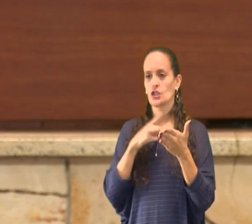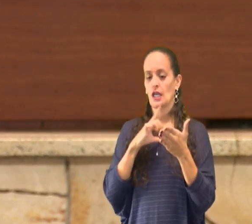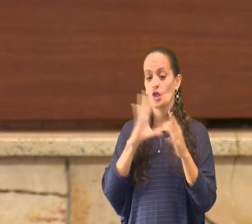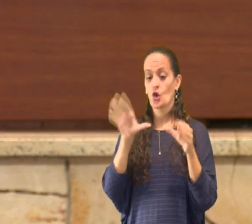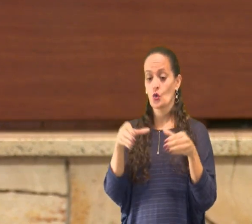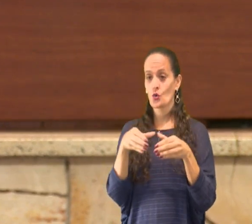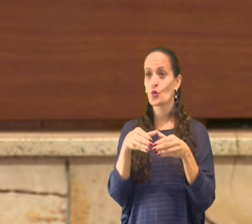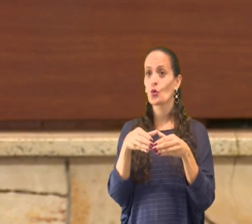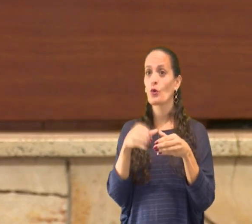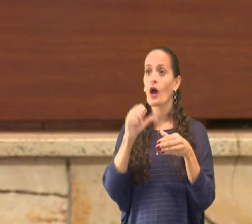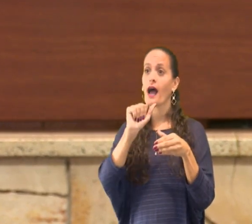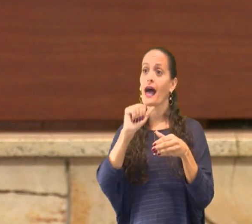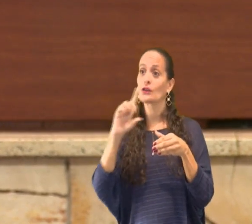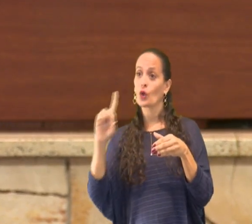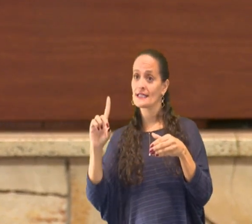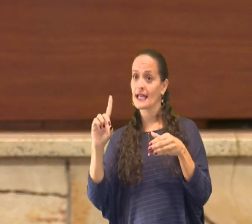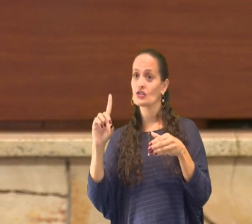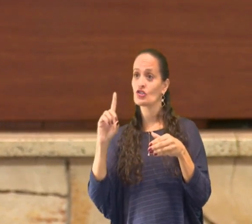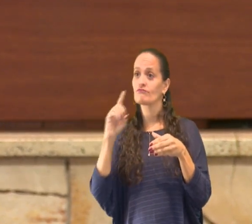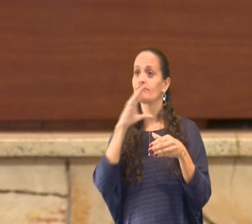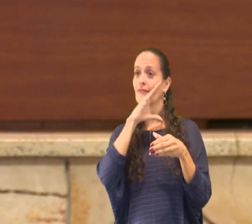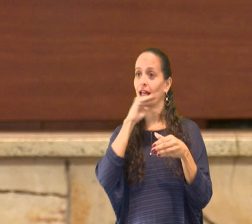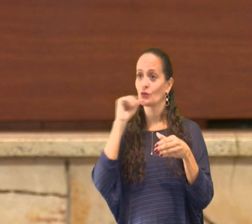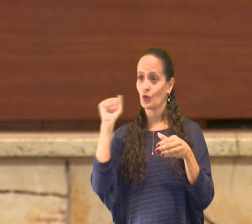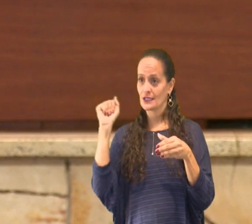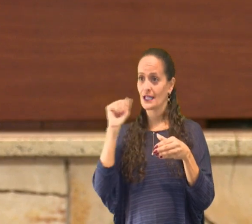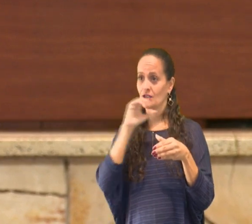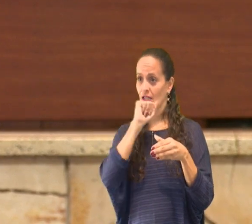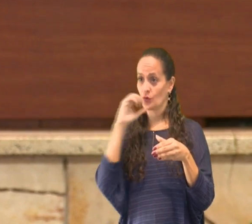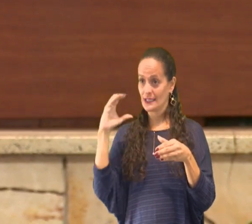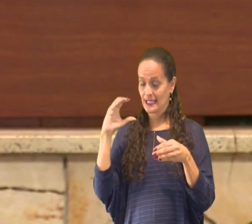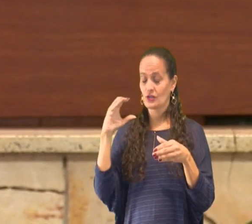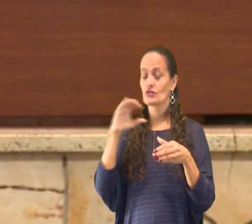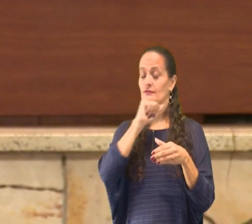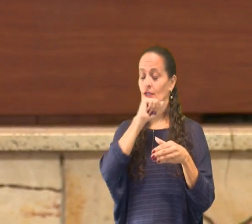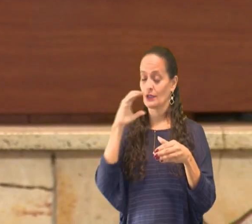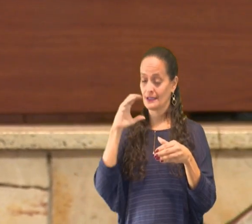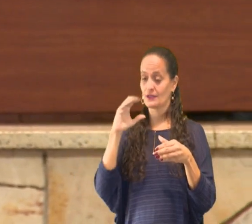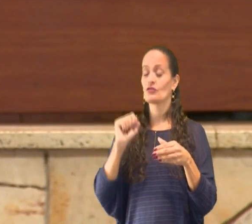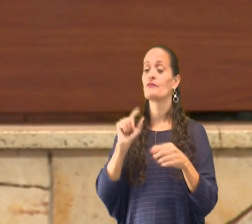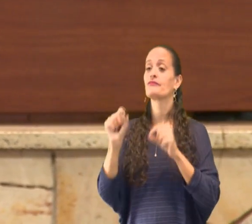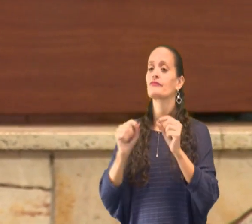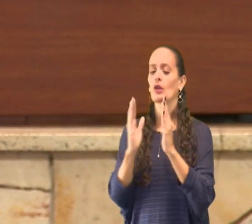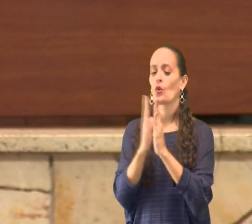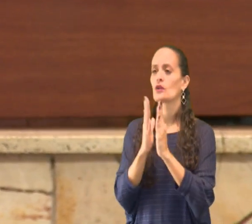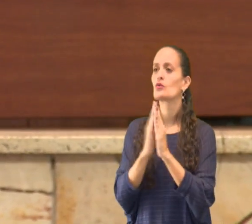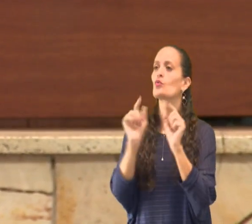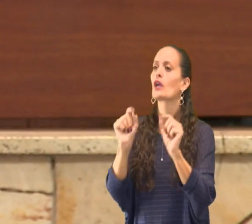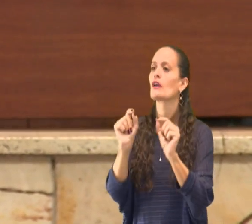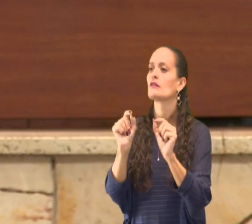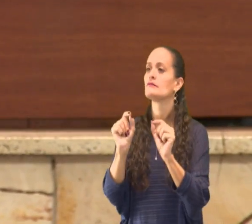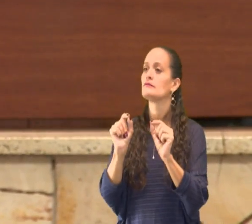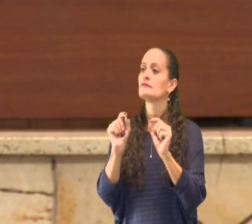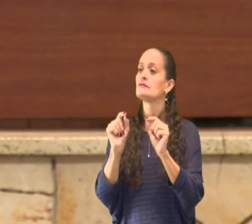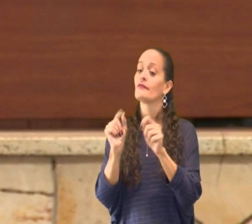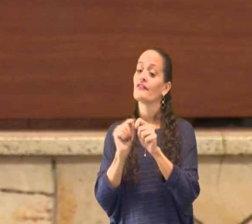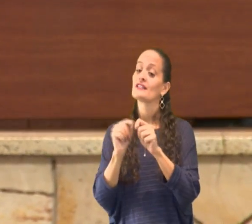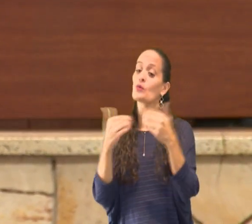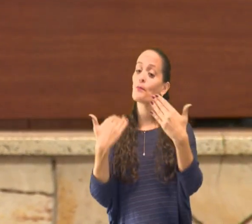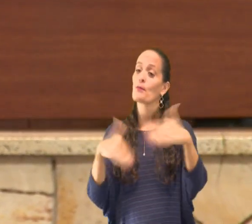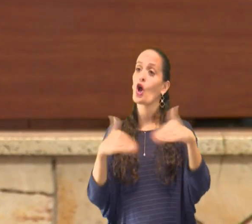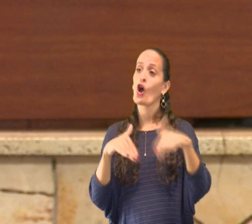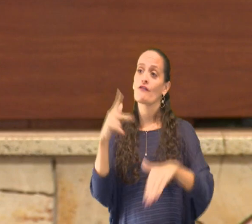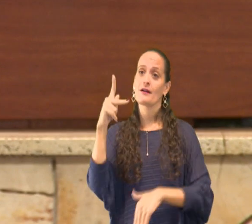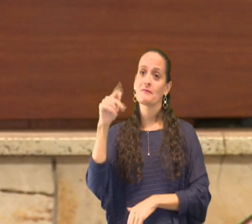grupo de adolescentes da nossa igreja e de várias partes da nossa cidade que estarão fazendo a